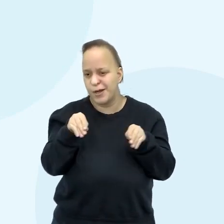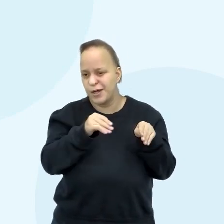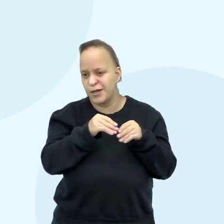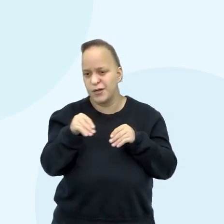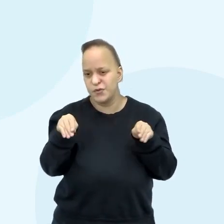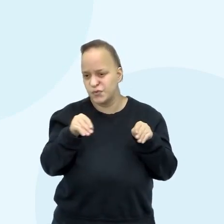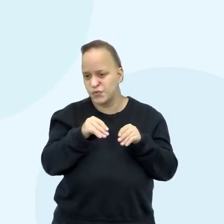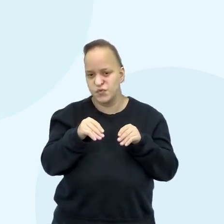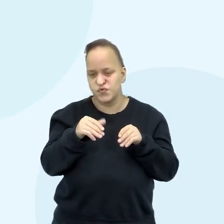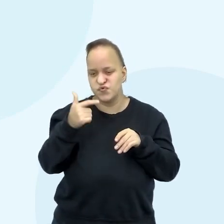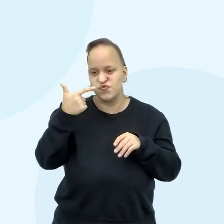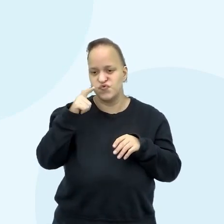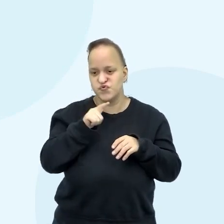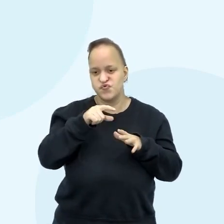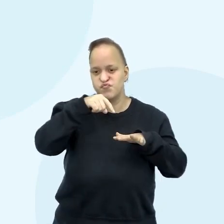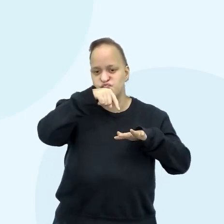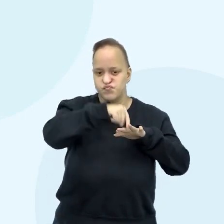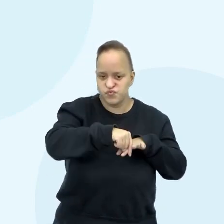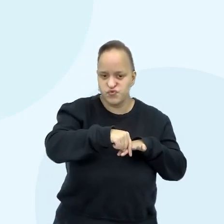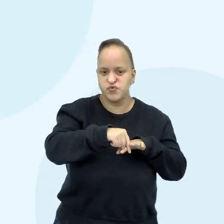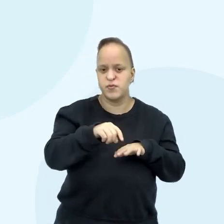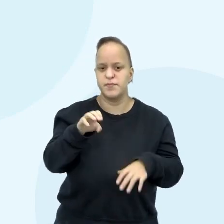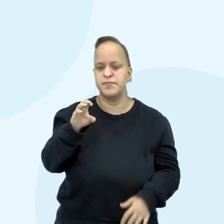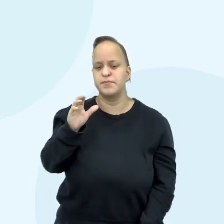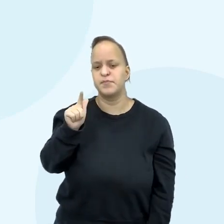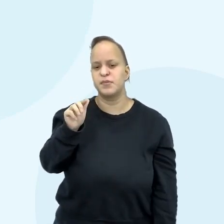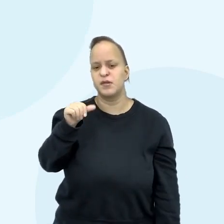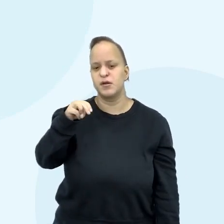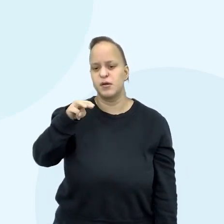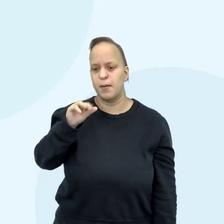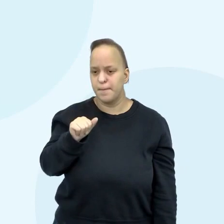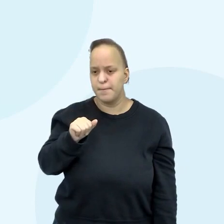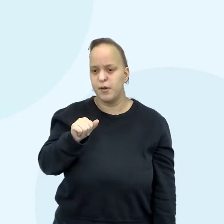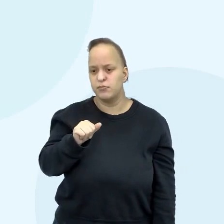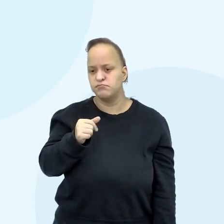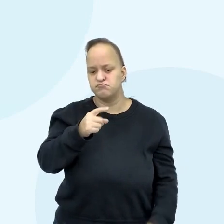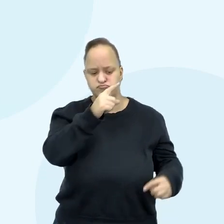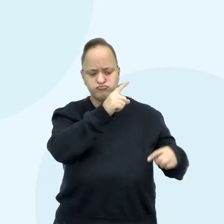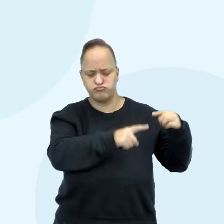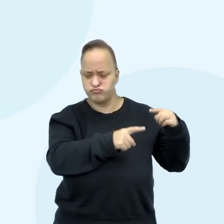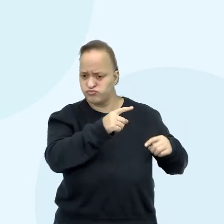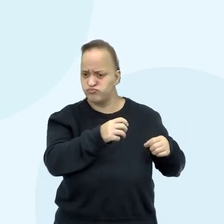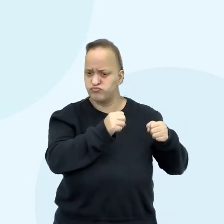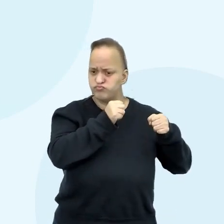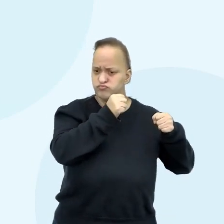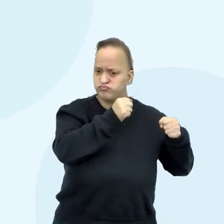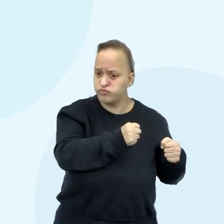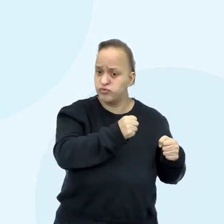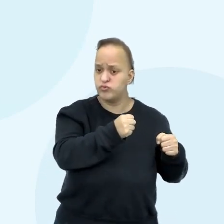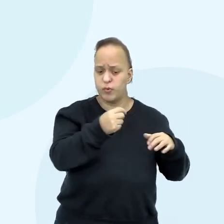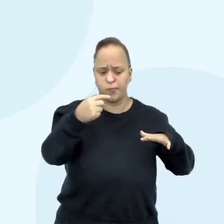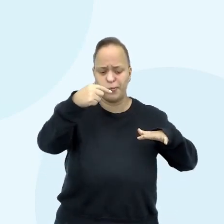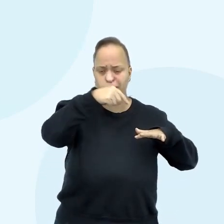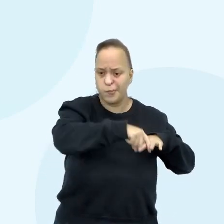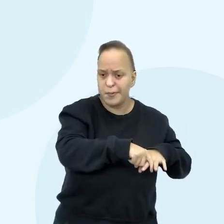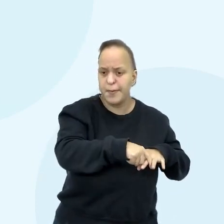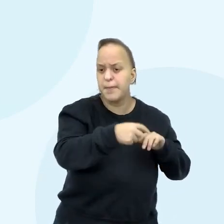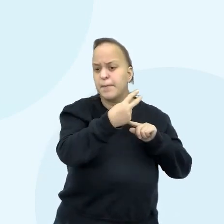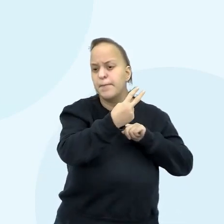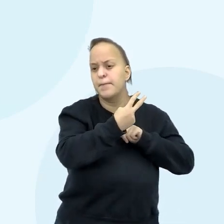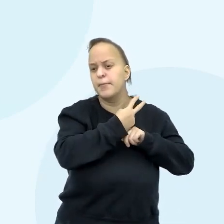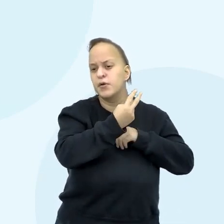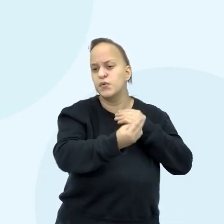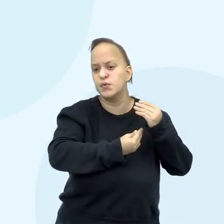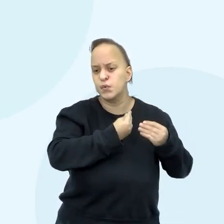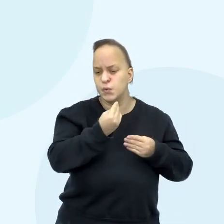possuem alto poder de atravessar materiais e possuem um longo alcance. Para proteger uma pessoa desses raios, é